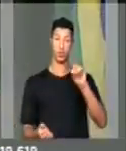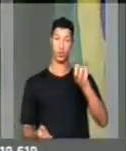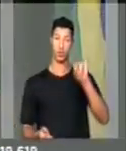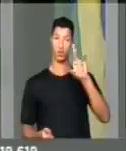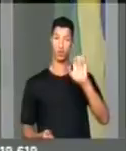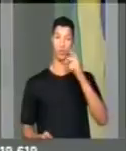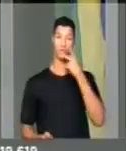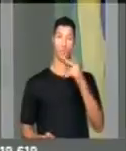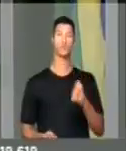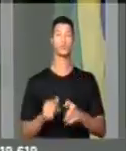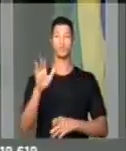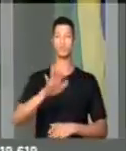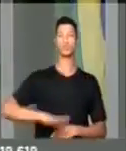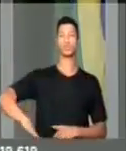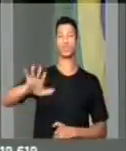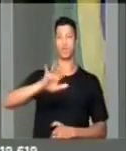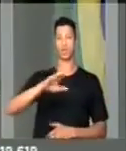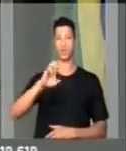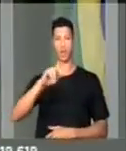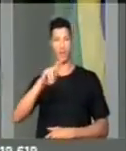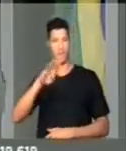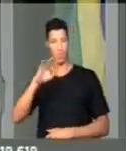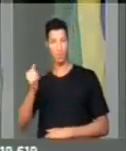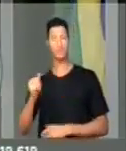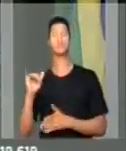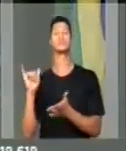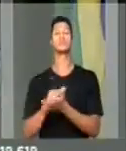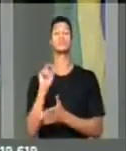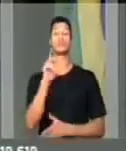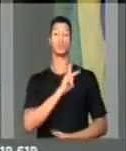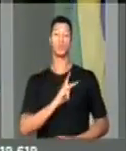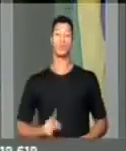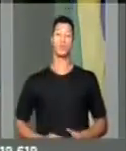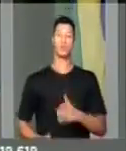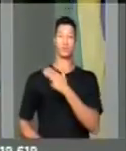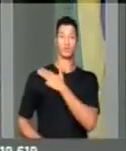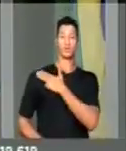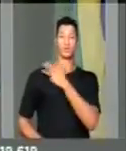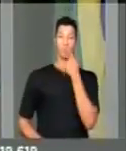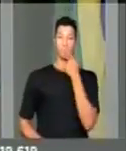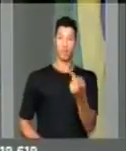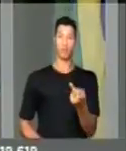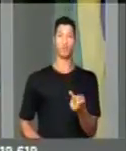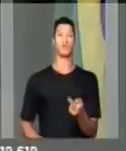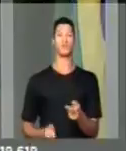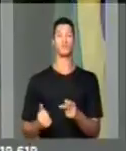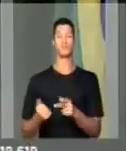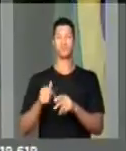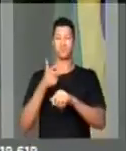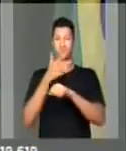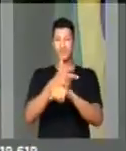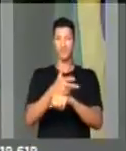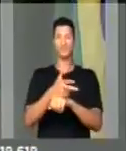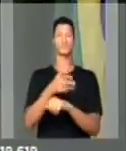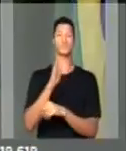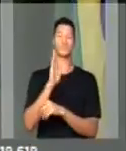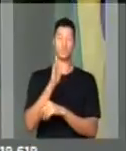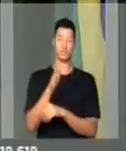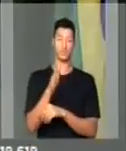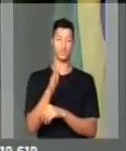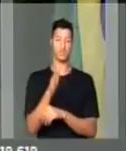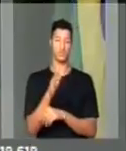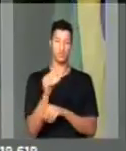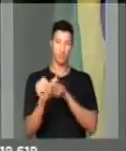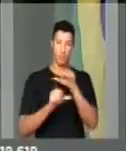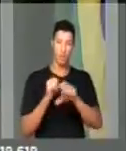que é o Procurador-Geral da República, aquele que o presidente Lula falou, naquela gravação que